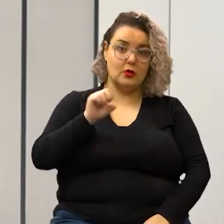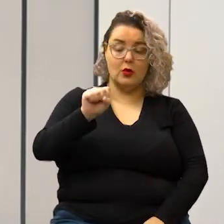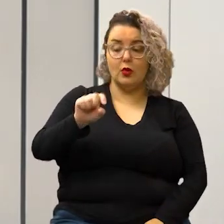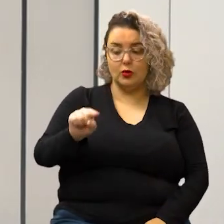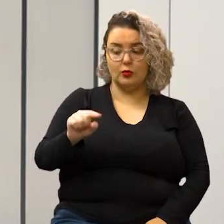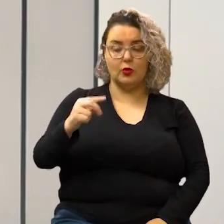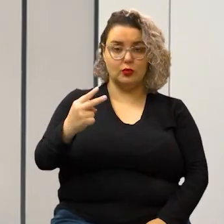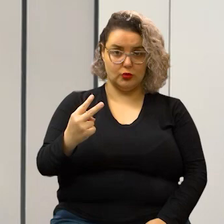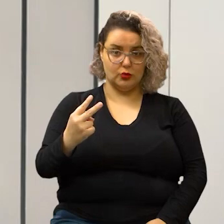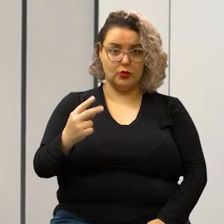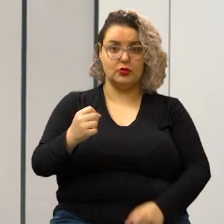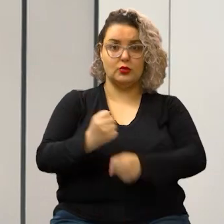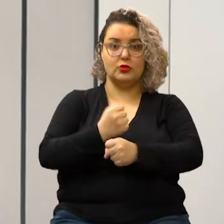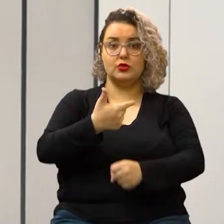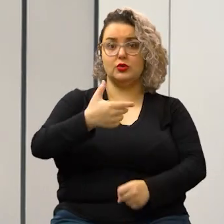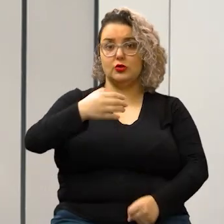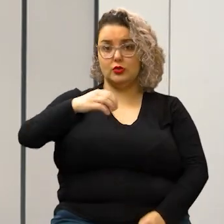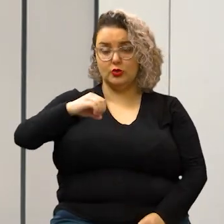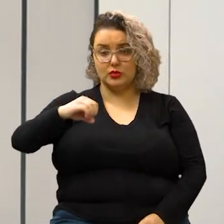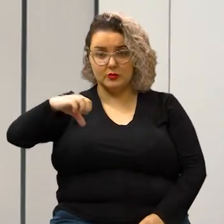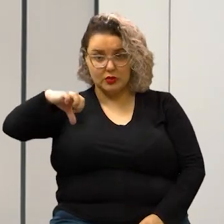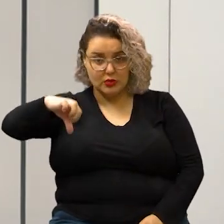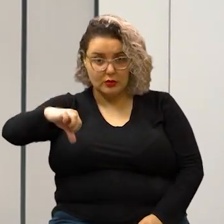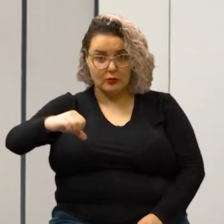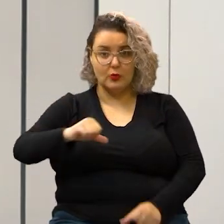8,2% em 2009 para